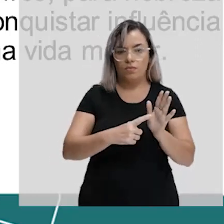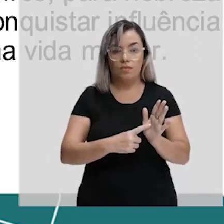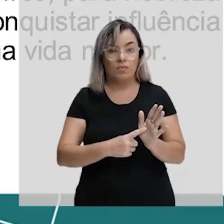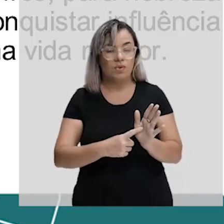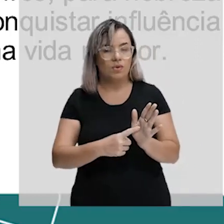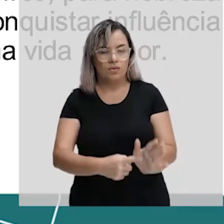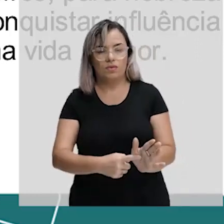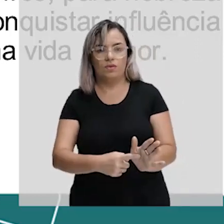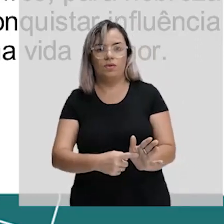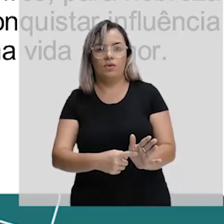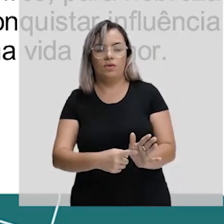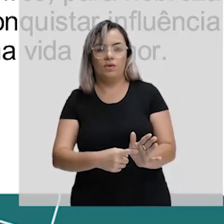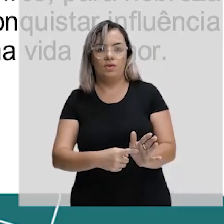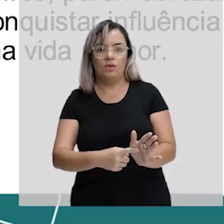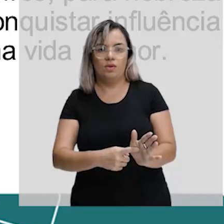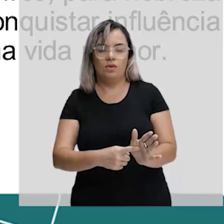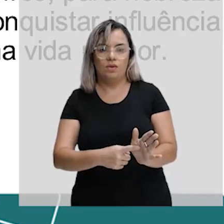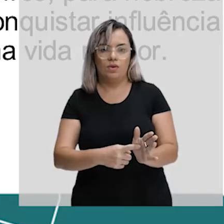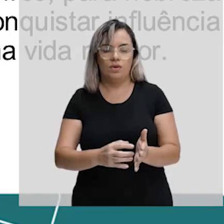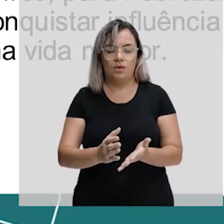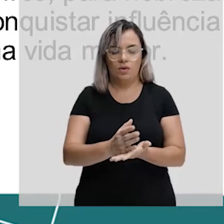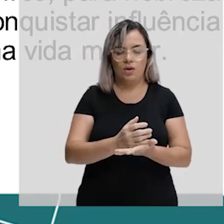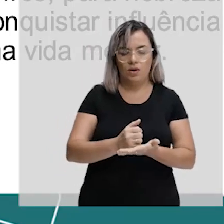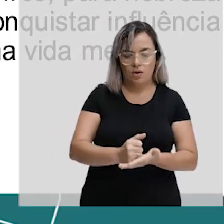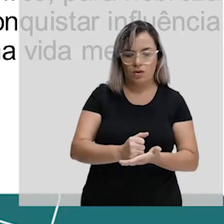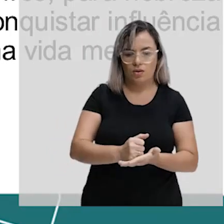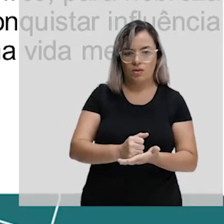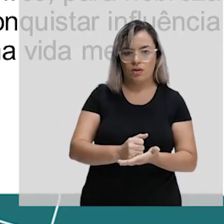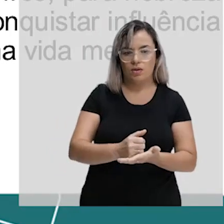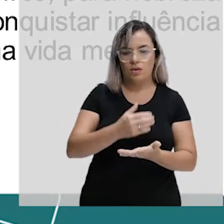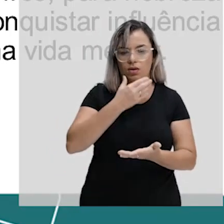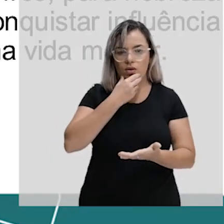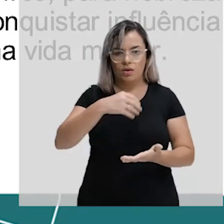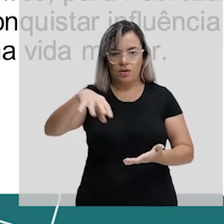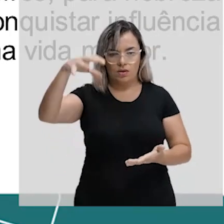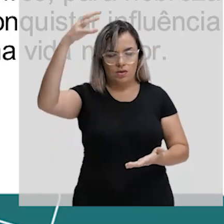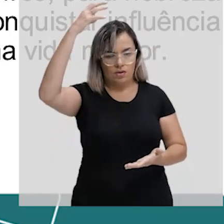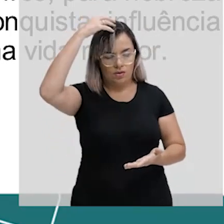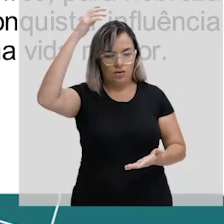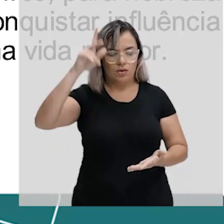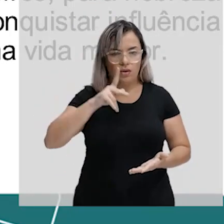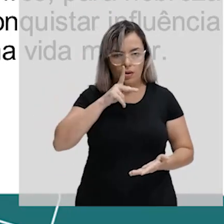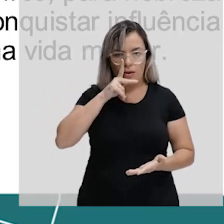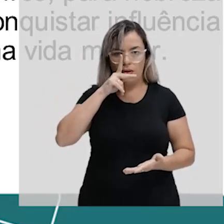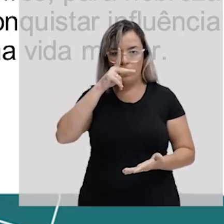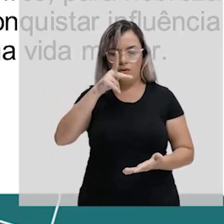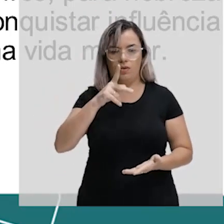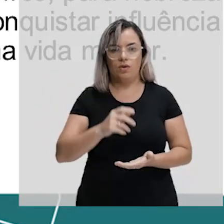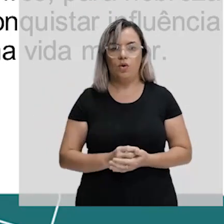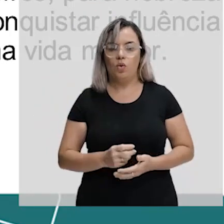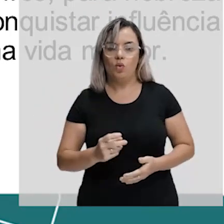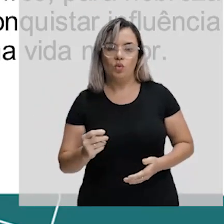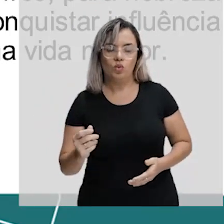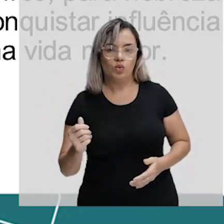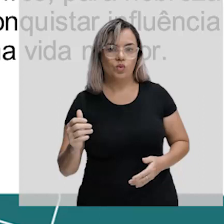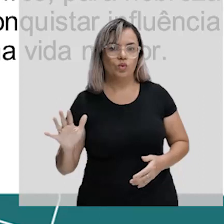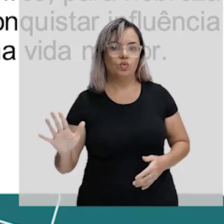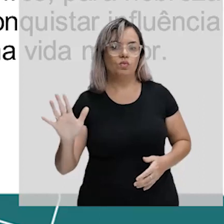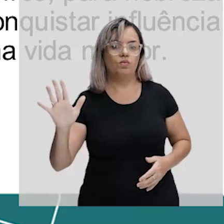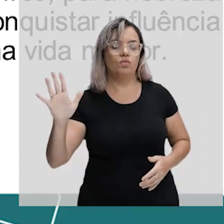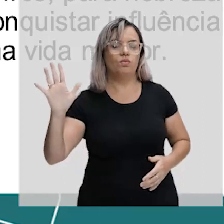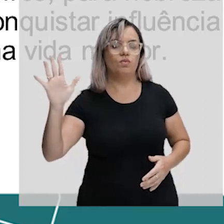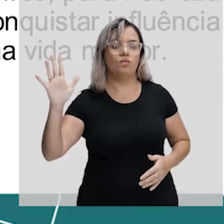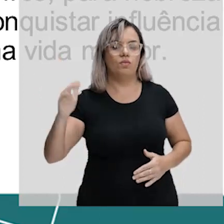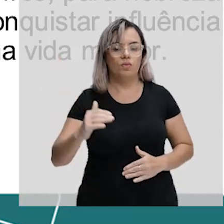representava a chance da coroa reforçar os seus bens materiais, reforçar